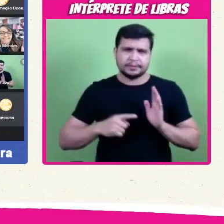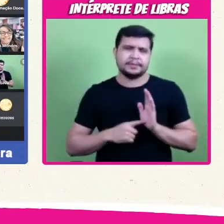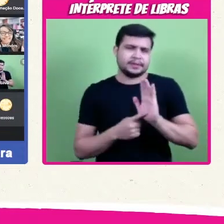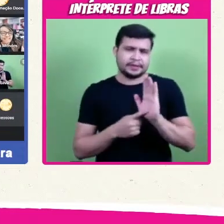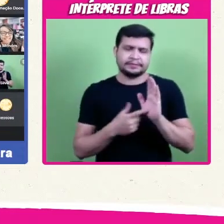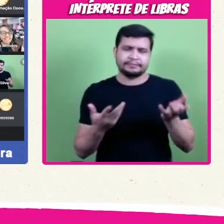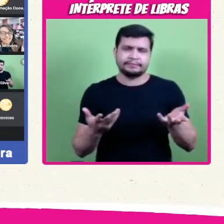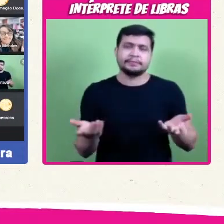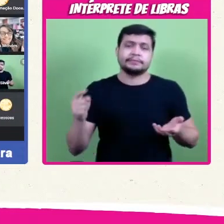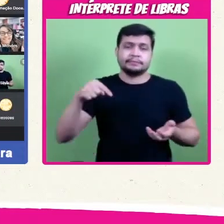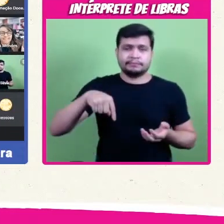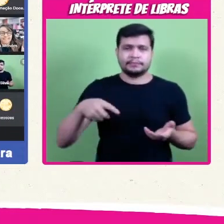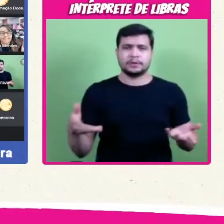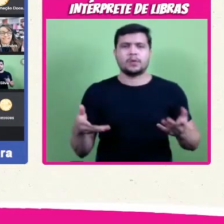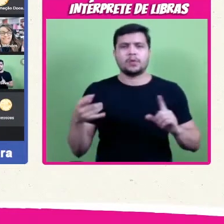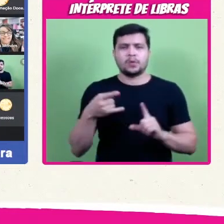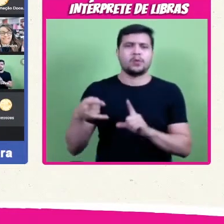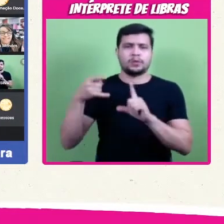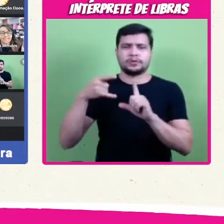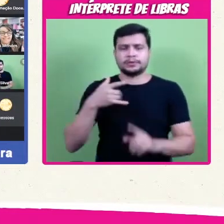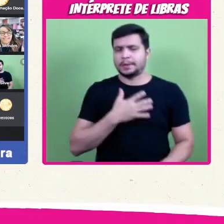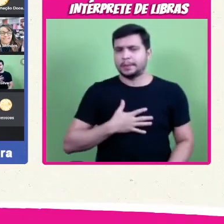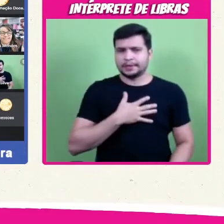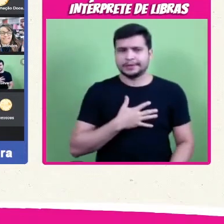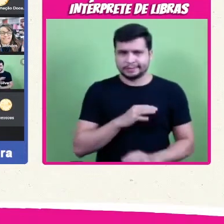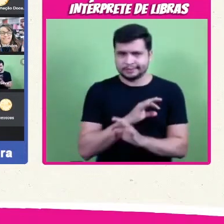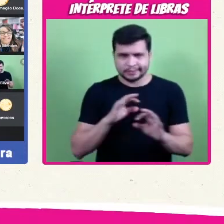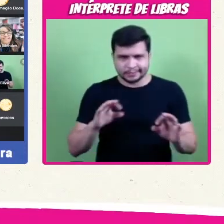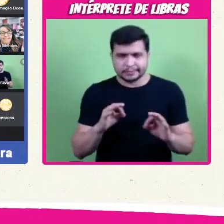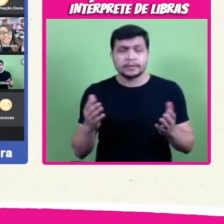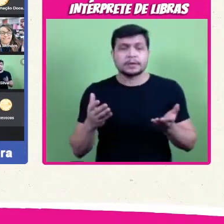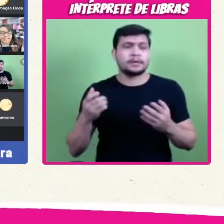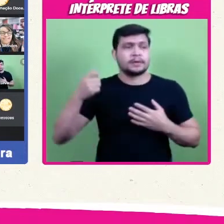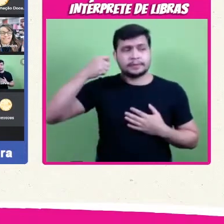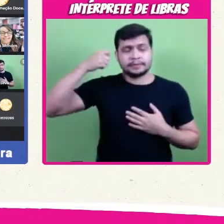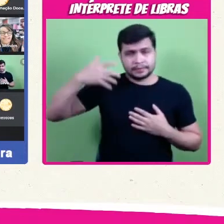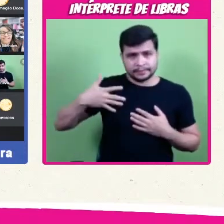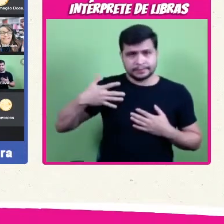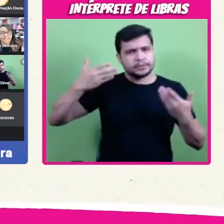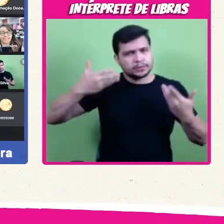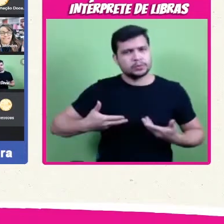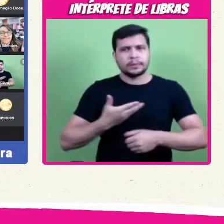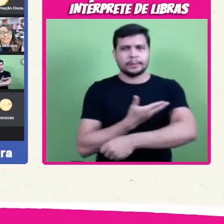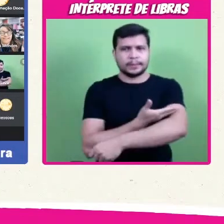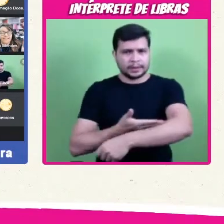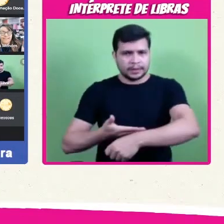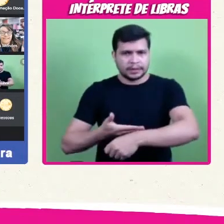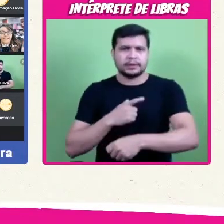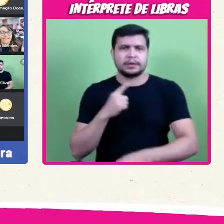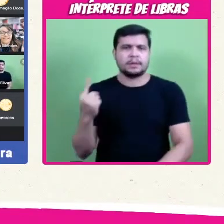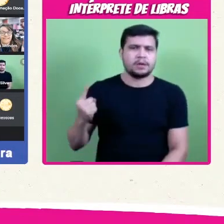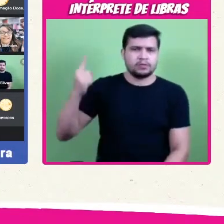imenso estar aqui com vocês. Eu vou fazer minha autodescrição. Eu sou branca, tenho mais ou menos 1,70 m, estou